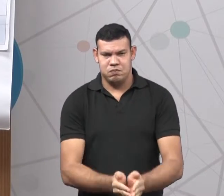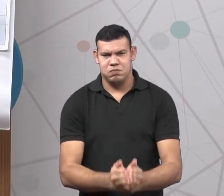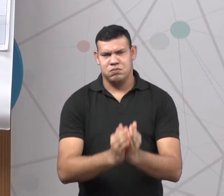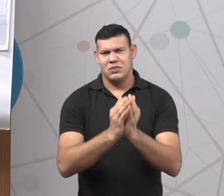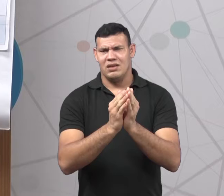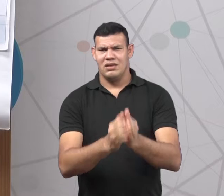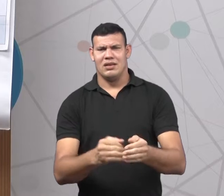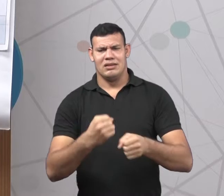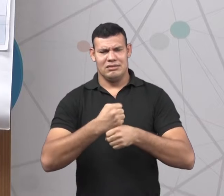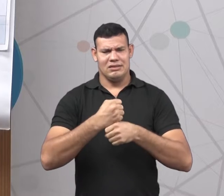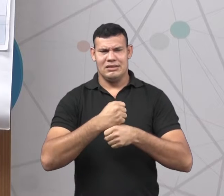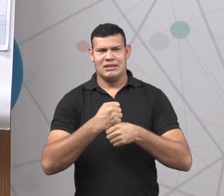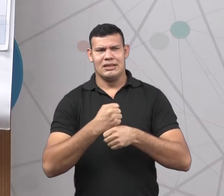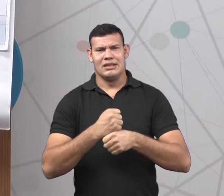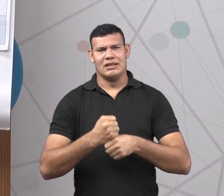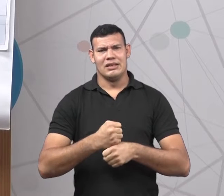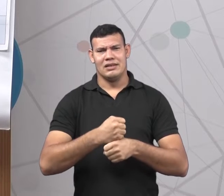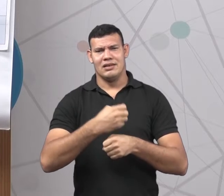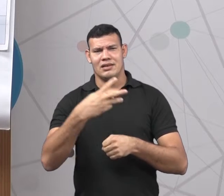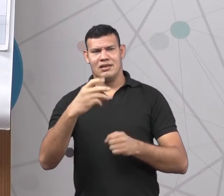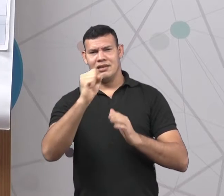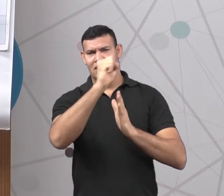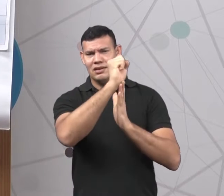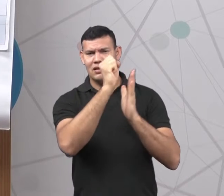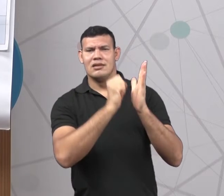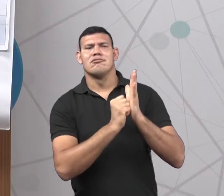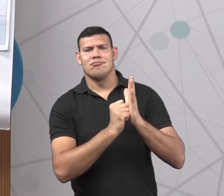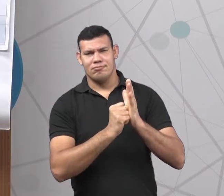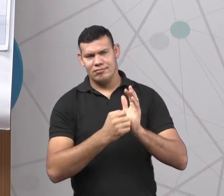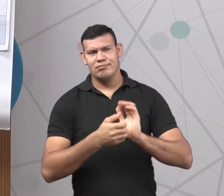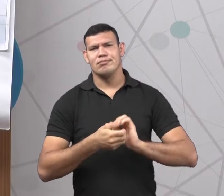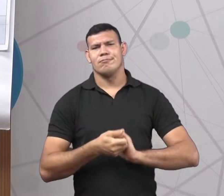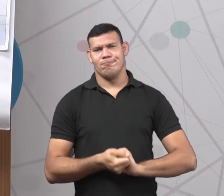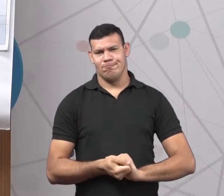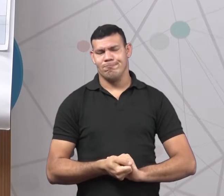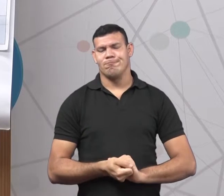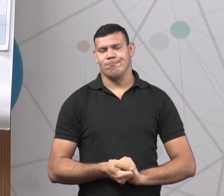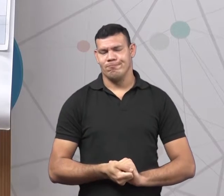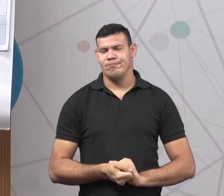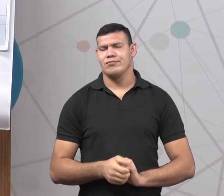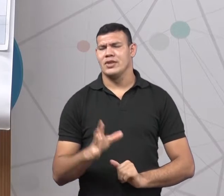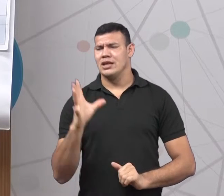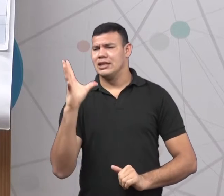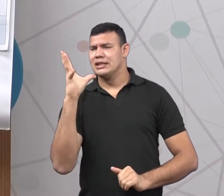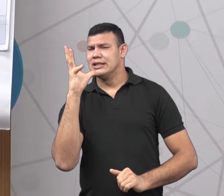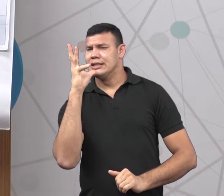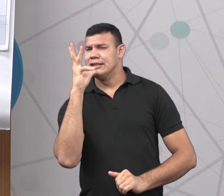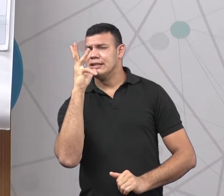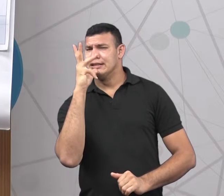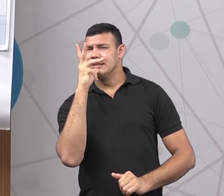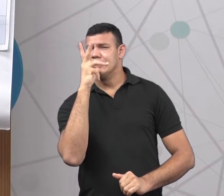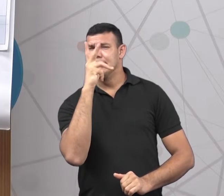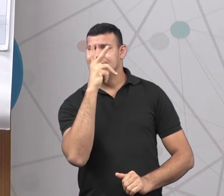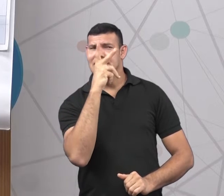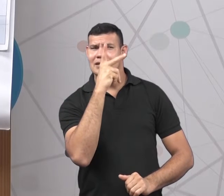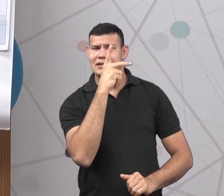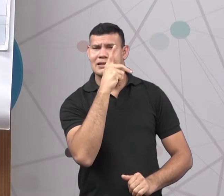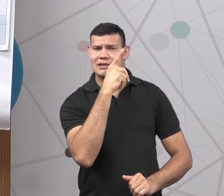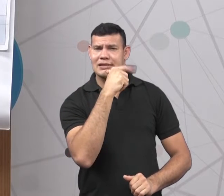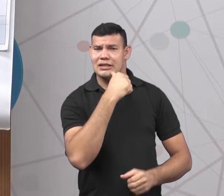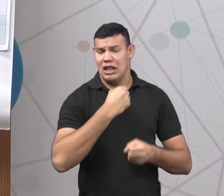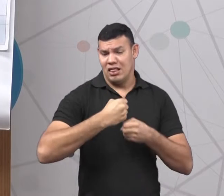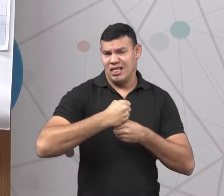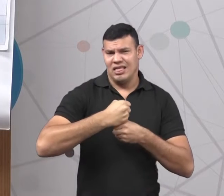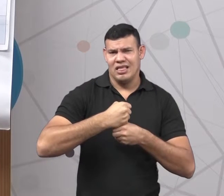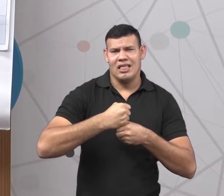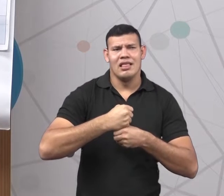de 3 séculos. Foi muito tempo o tráfico negreiro. E só com a lei Eusébio de